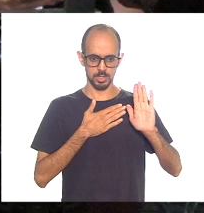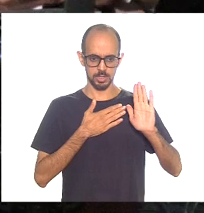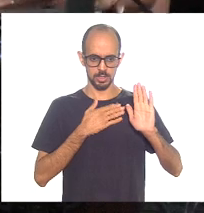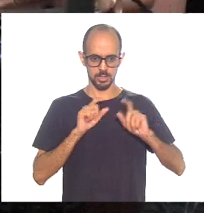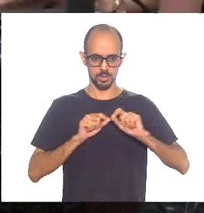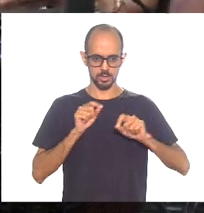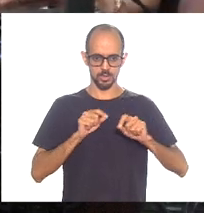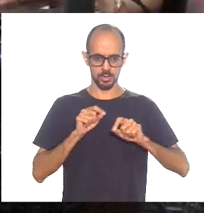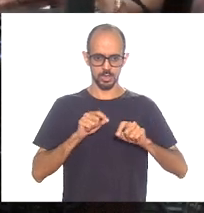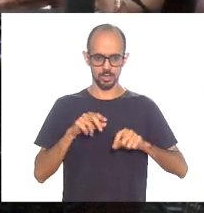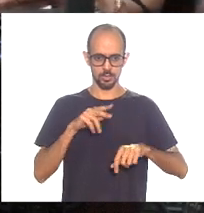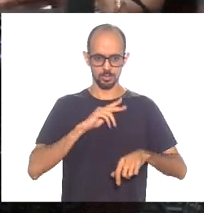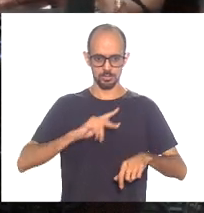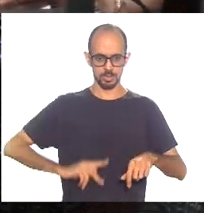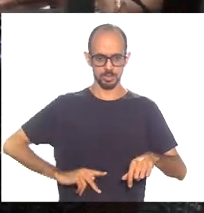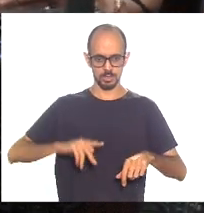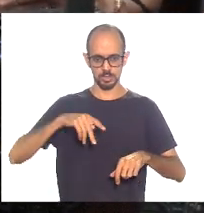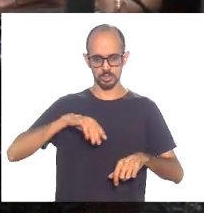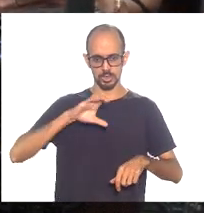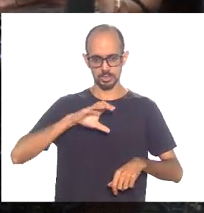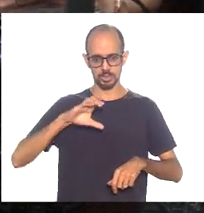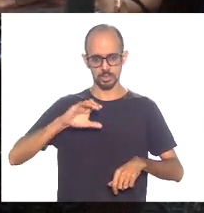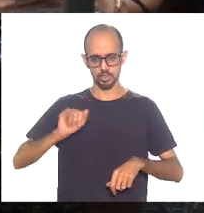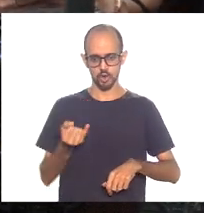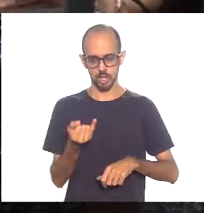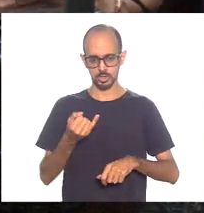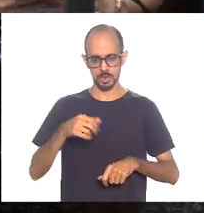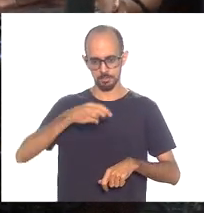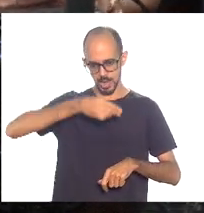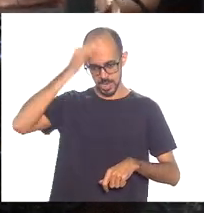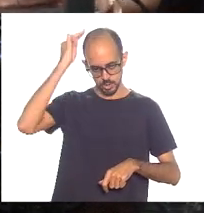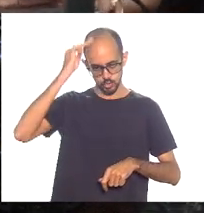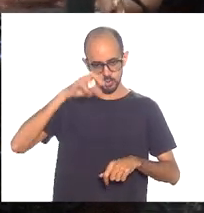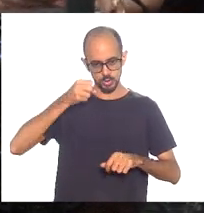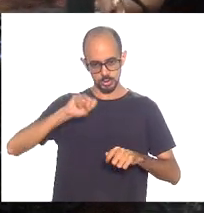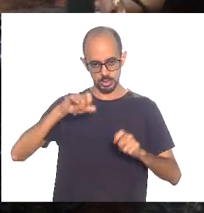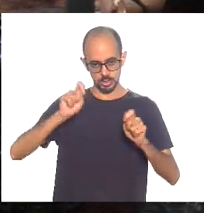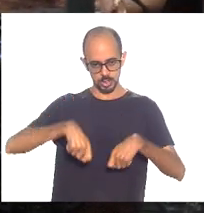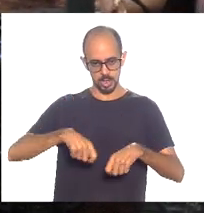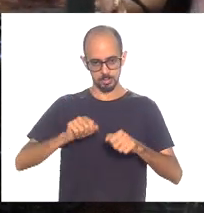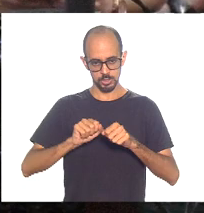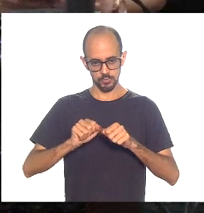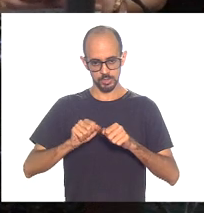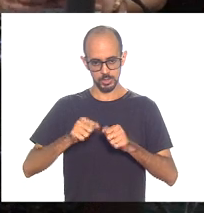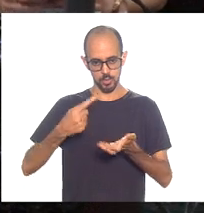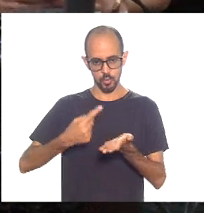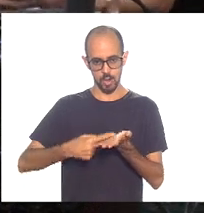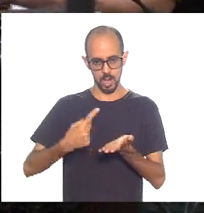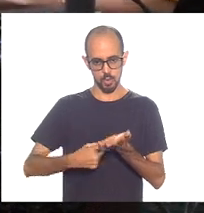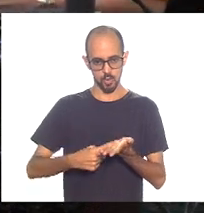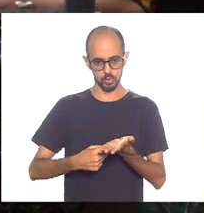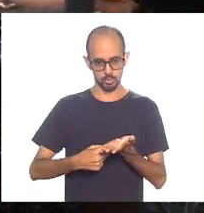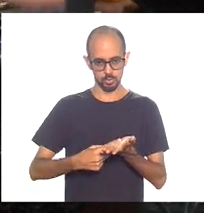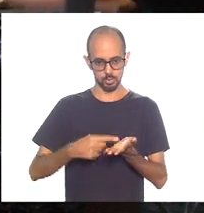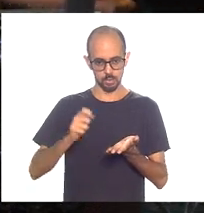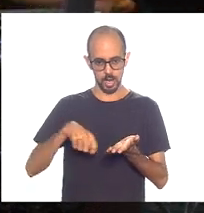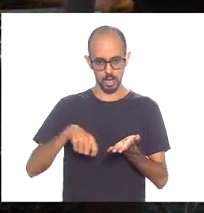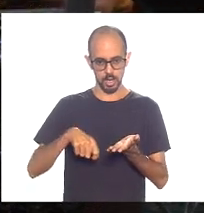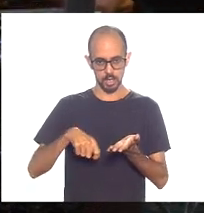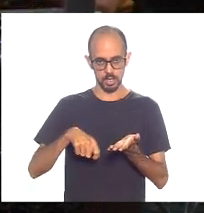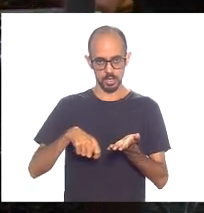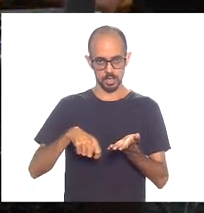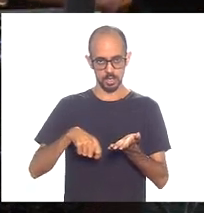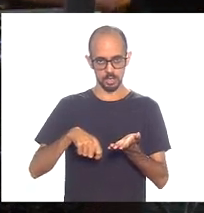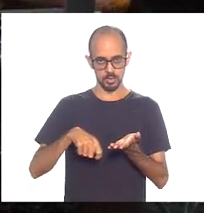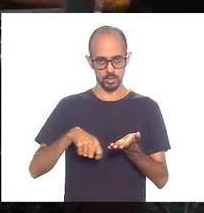presidente da CCJ, o deputado Márcio, se tem a possibilidade de fazermos um acordo nos termos do voto